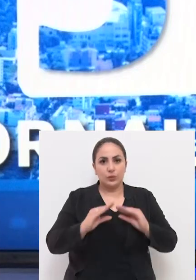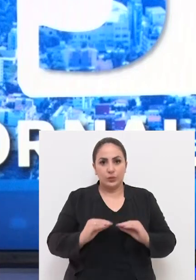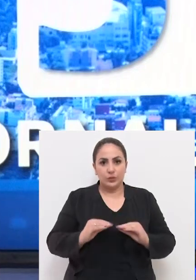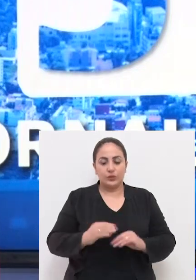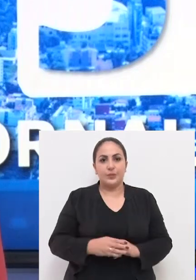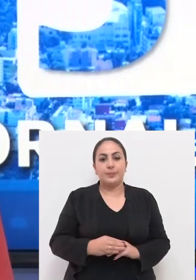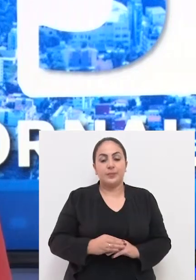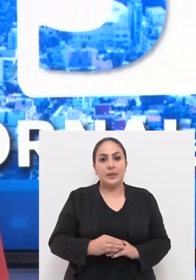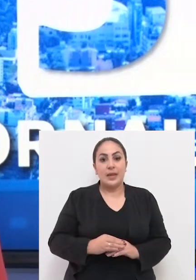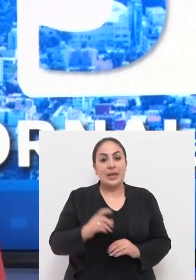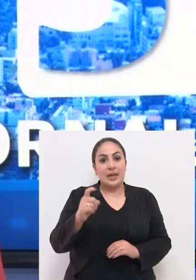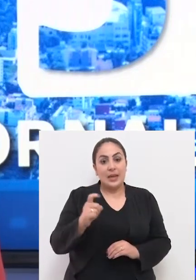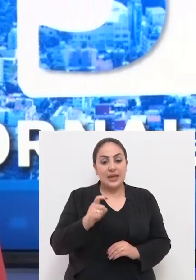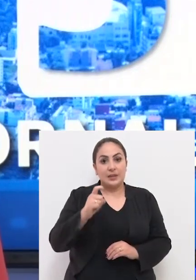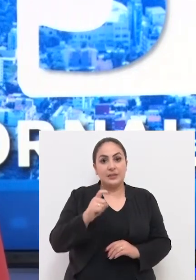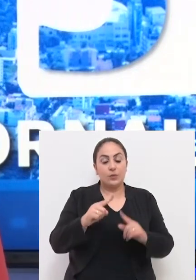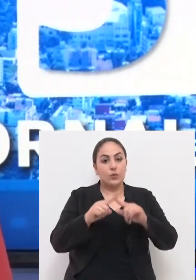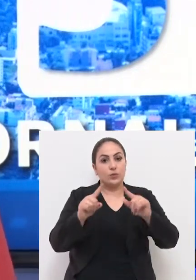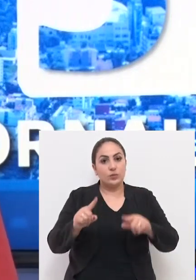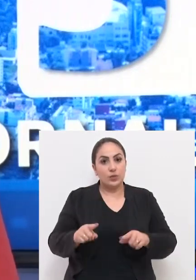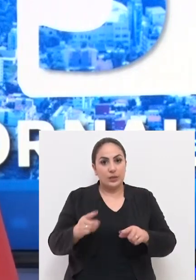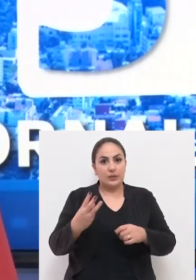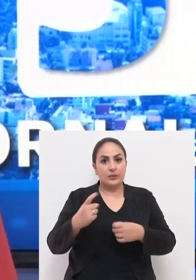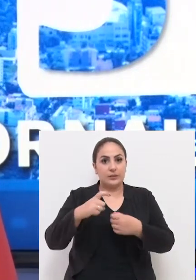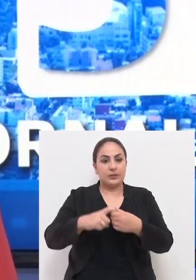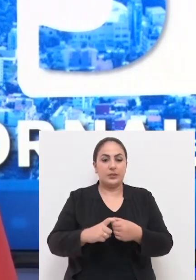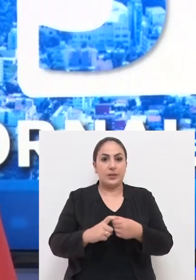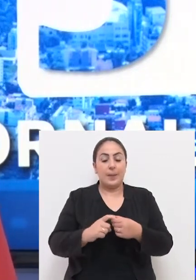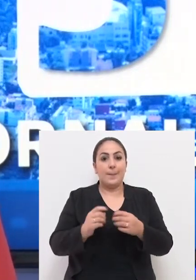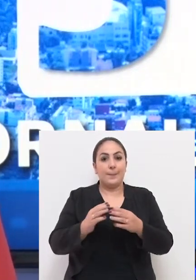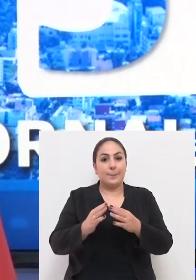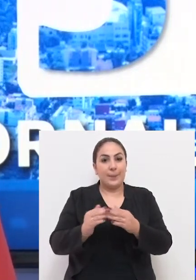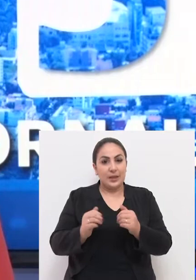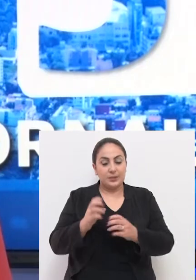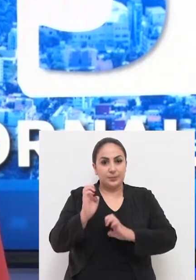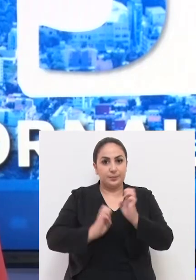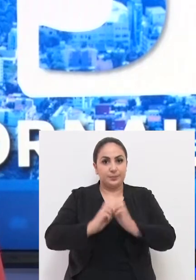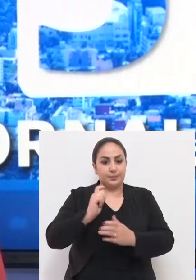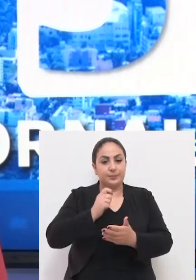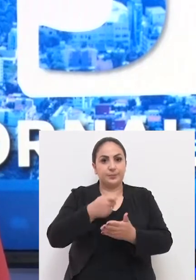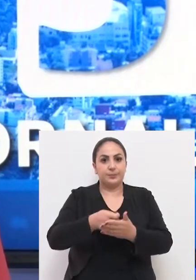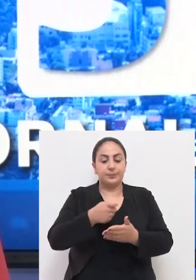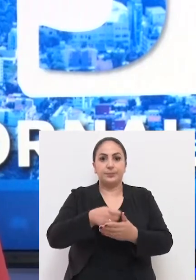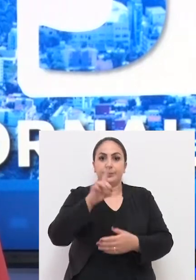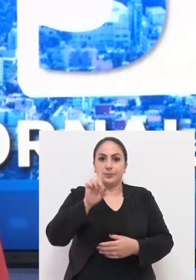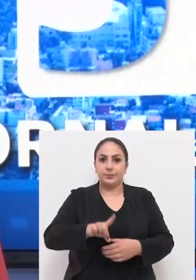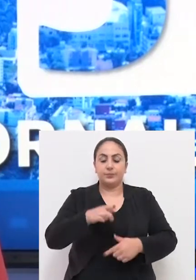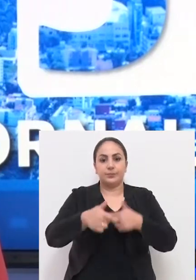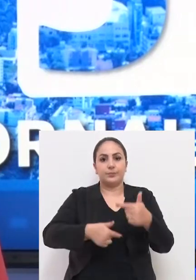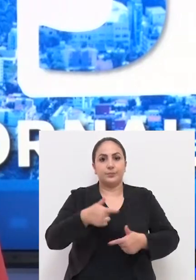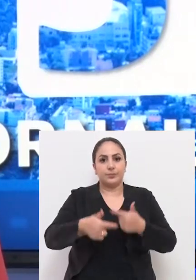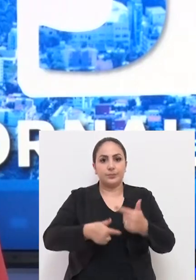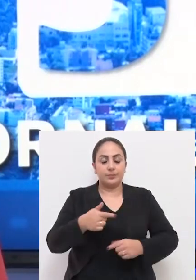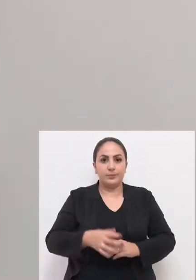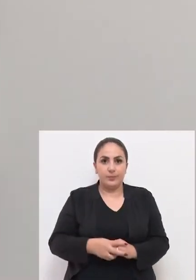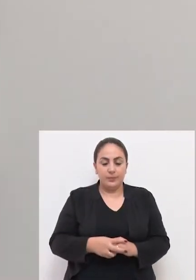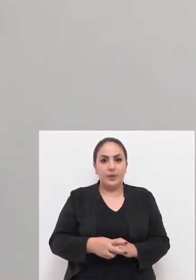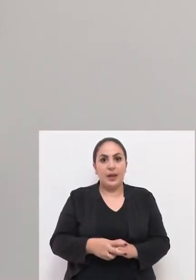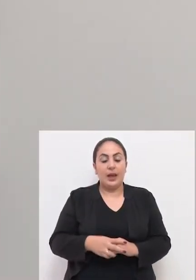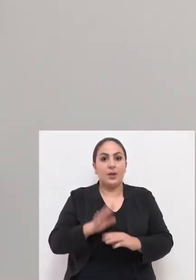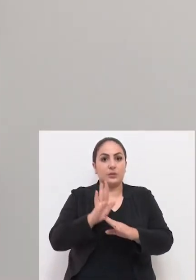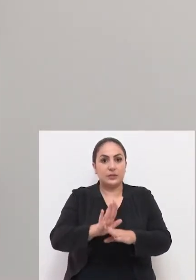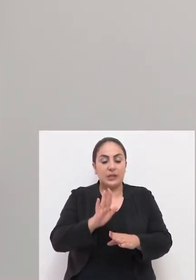Boa noite. Ex-funcionárias terceirizadas cobram de empresa o pagamento de direitos trabalhistas.